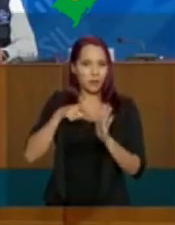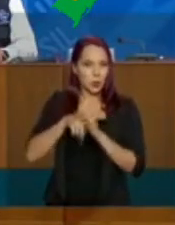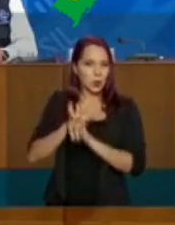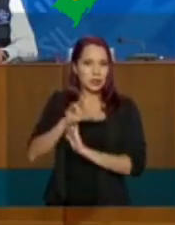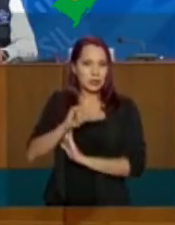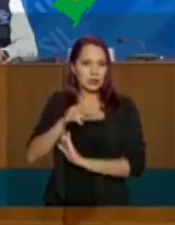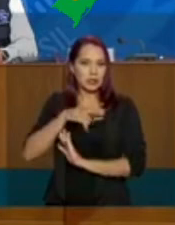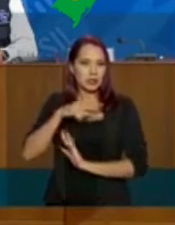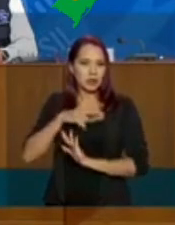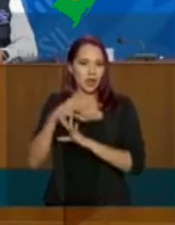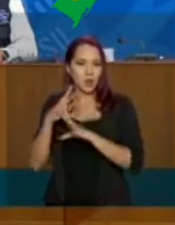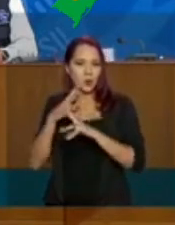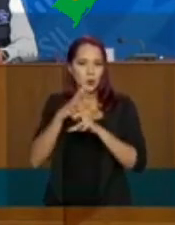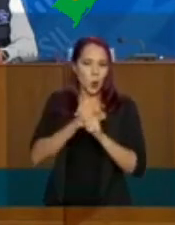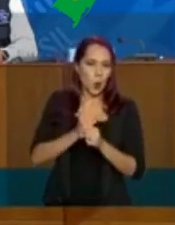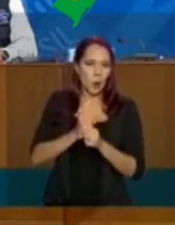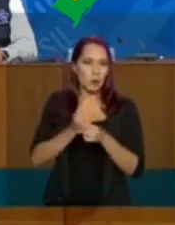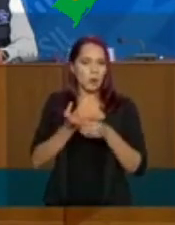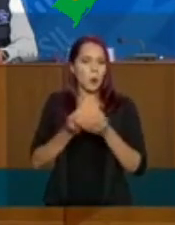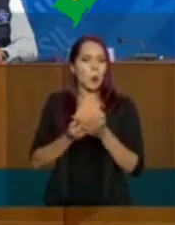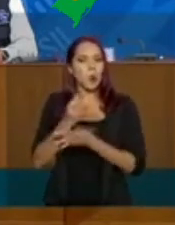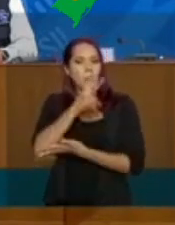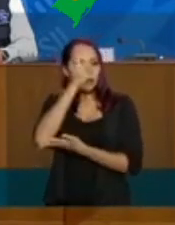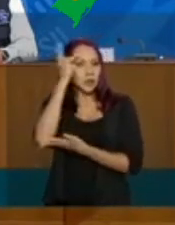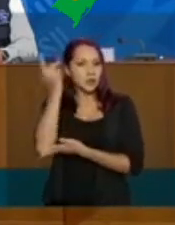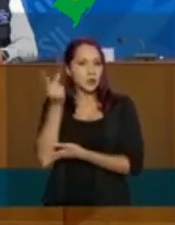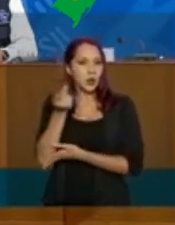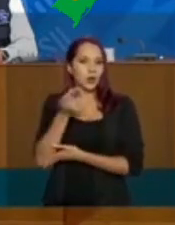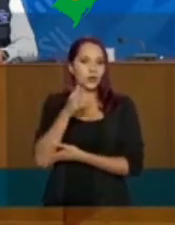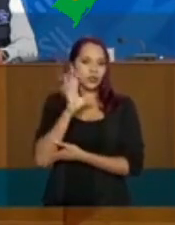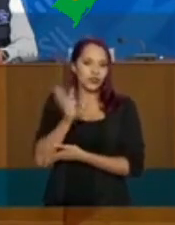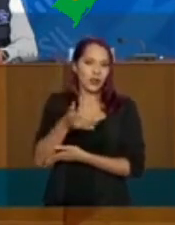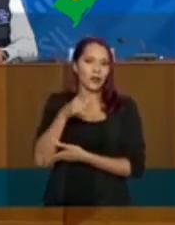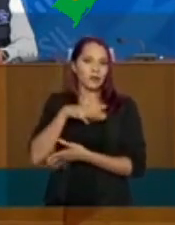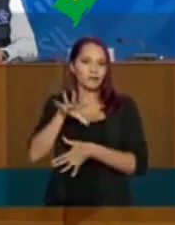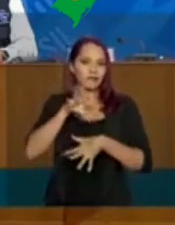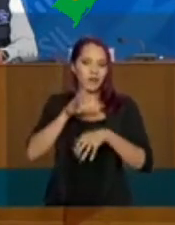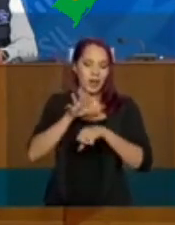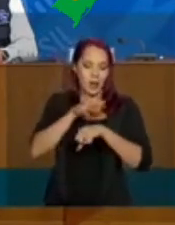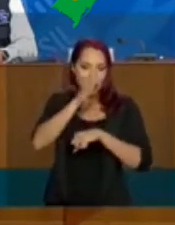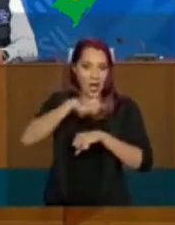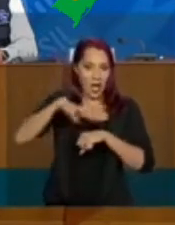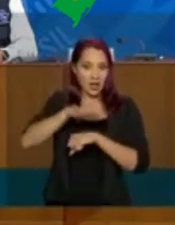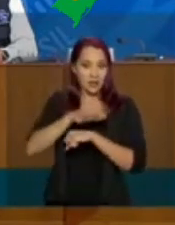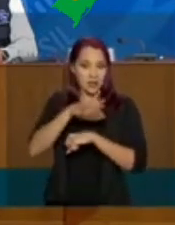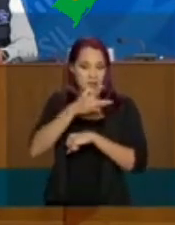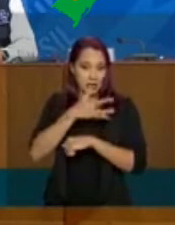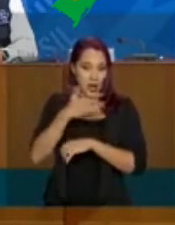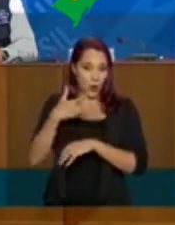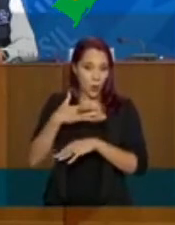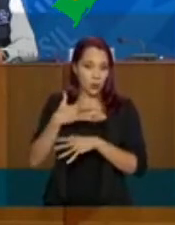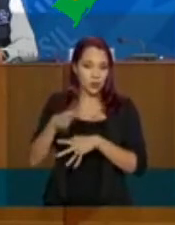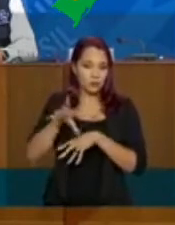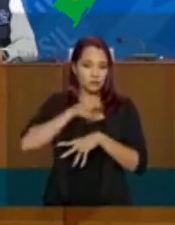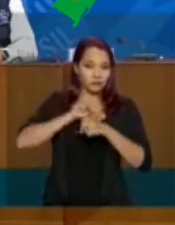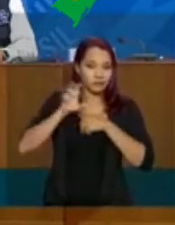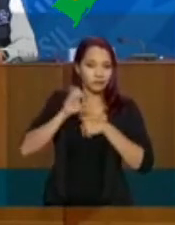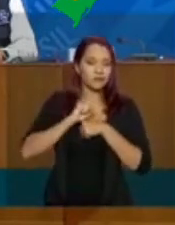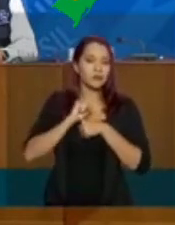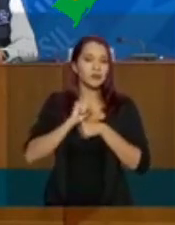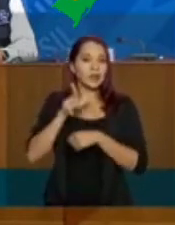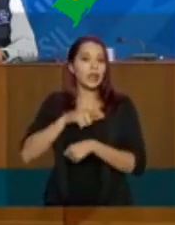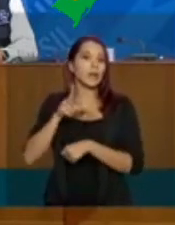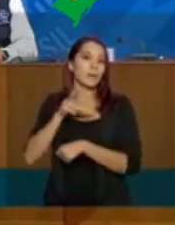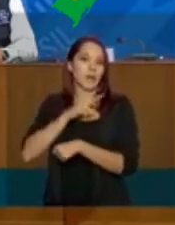se tem balanço de quantas pessoas de saúde estão infectadas, a gente tem lá da área privada, não temos ainda da área